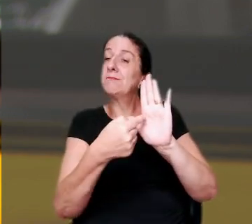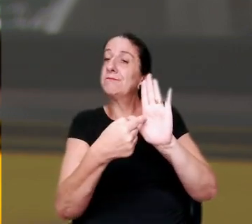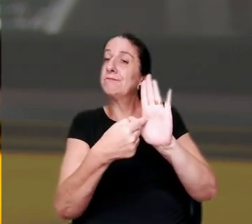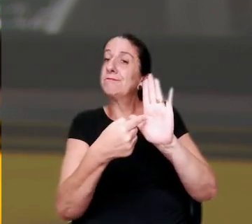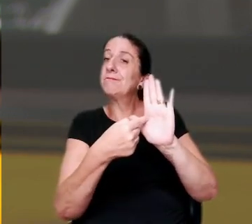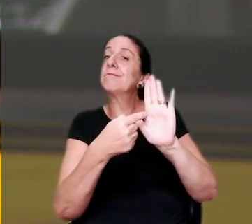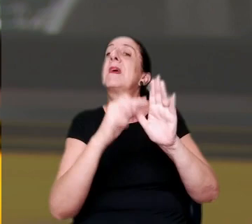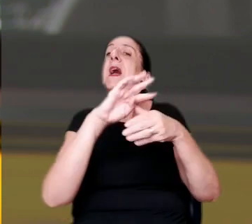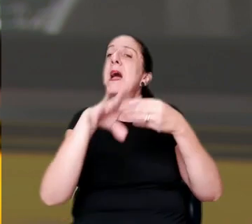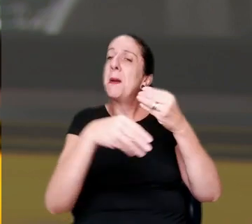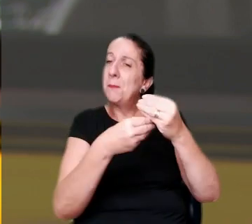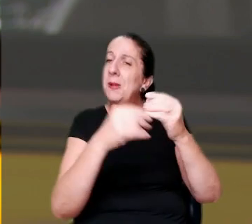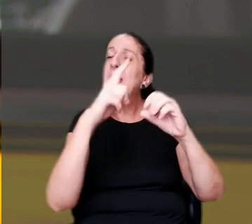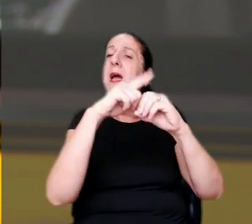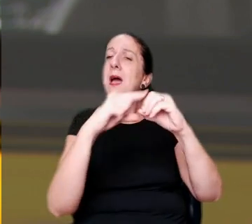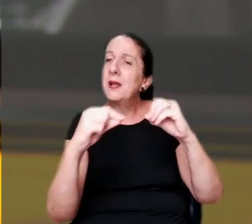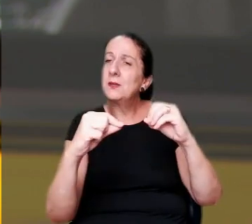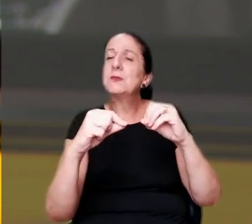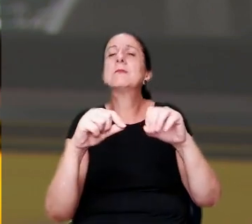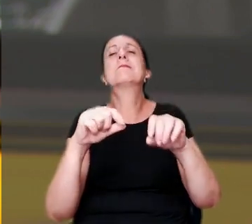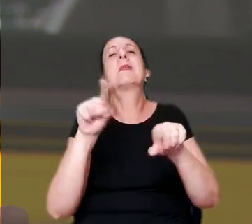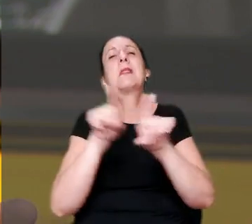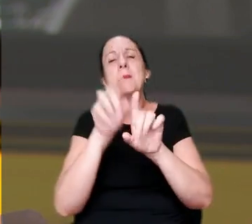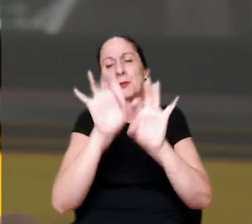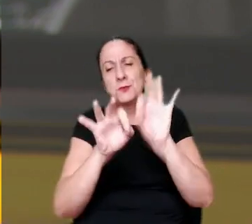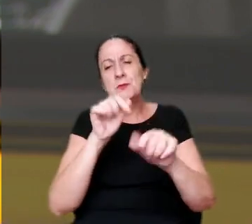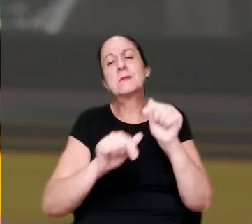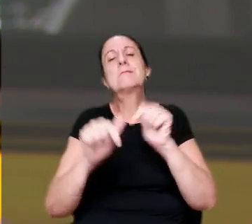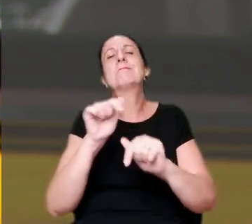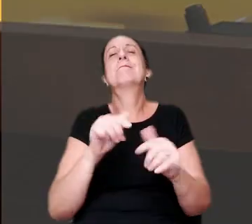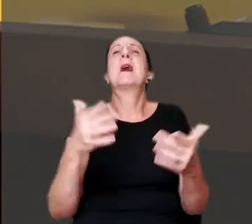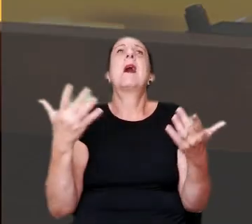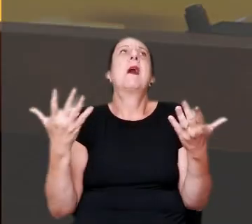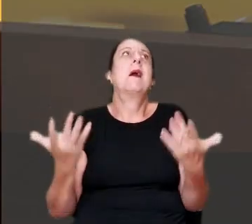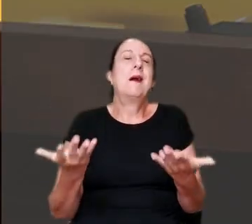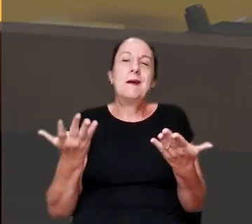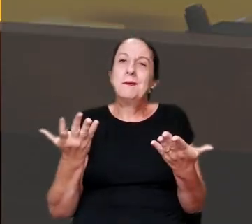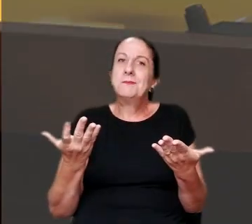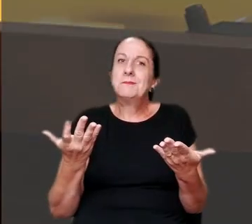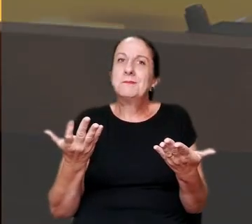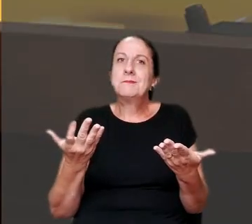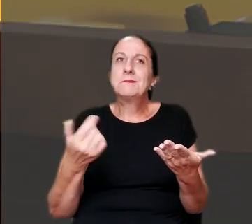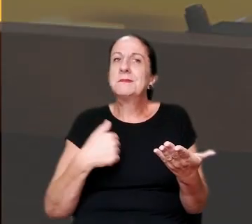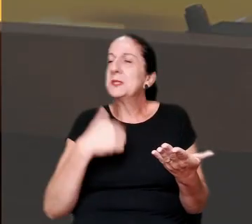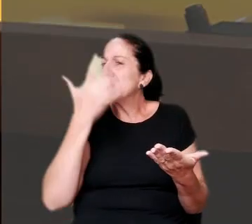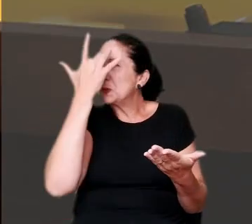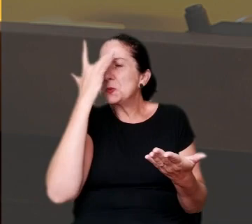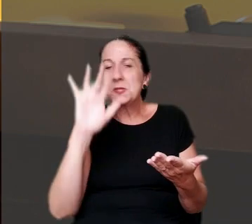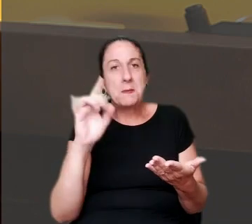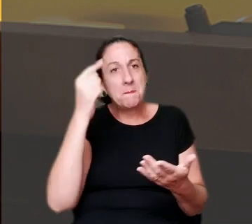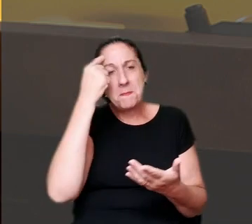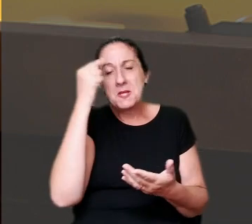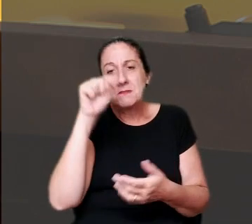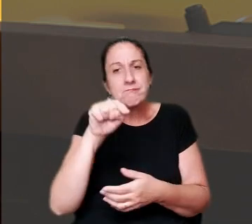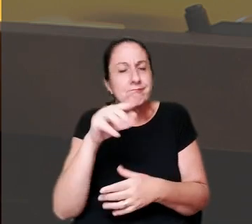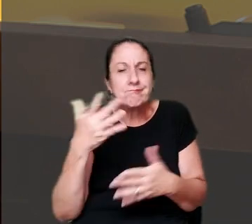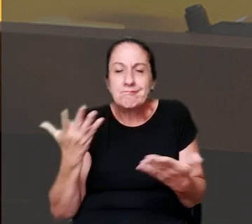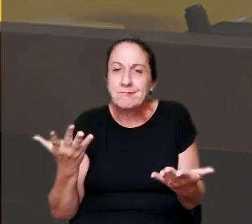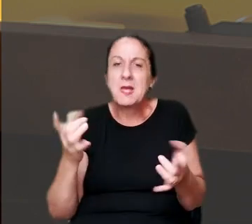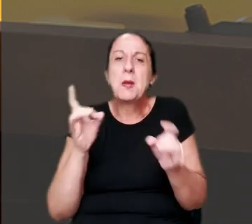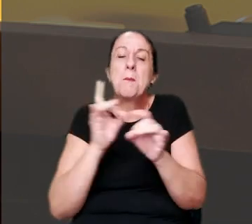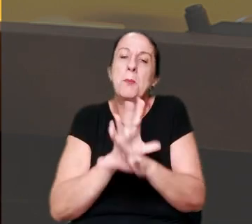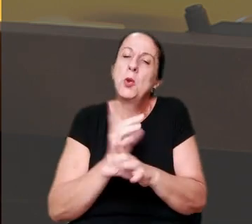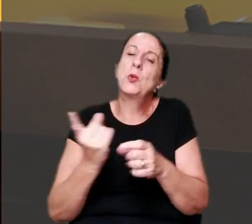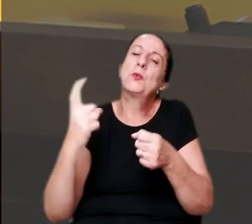ele na Lomã. Aqui está, que se aplica aos artigos tal, à Justiça do Trabalho. Ele disse, rapaz, a gente não